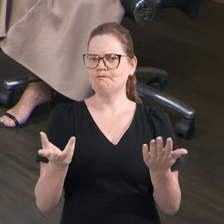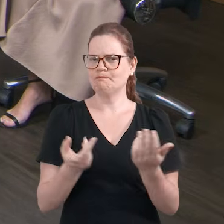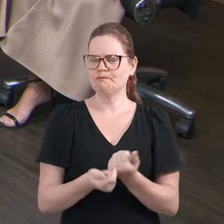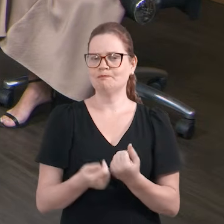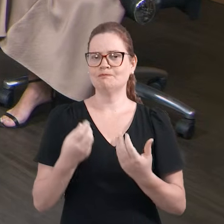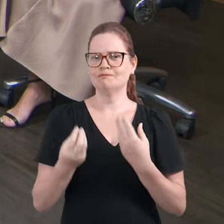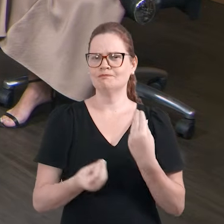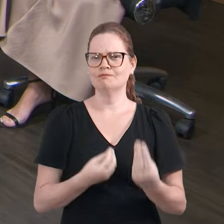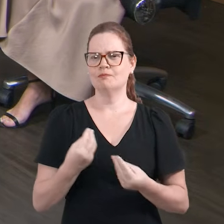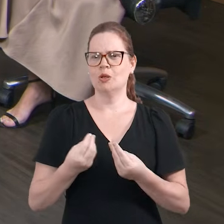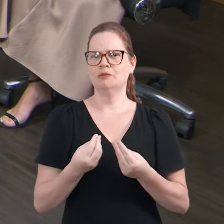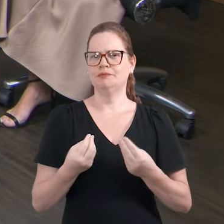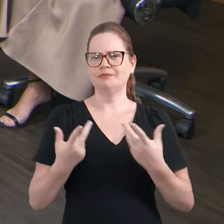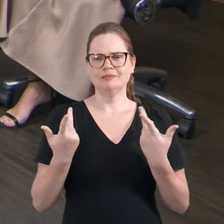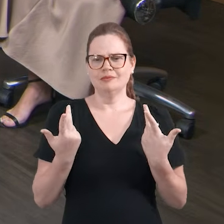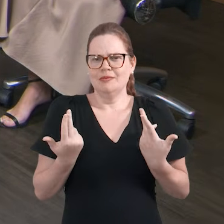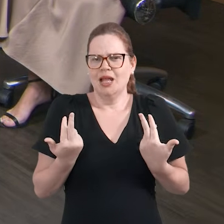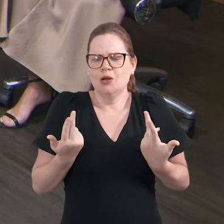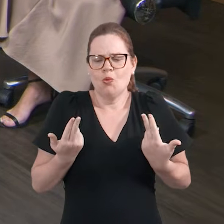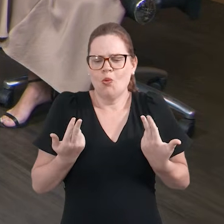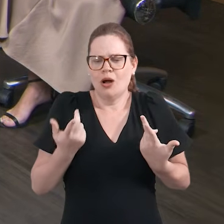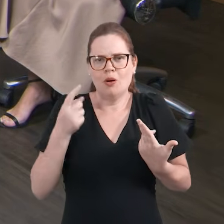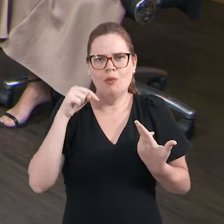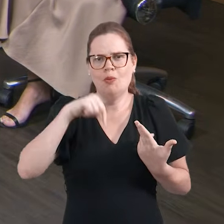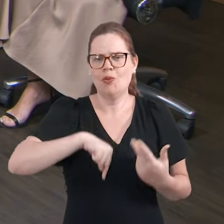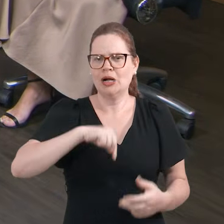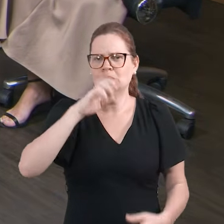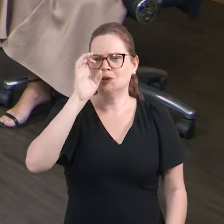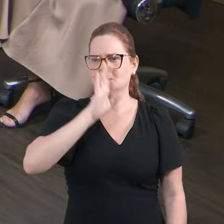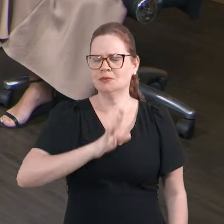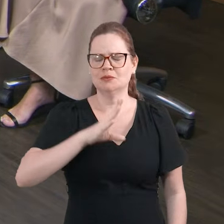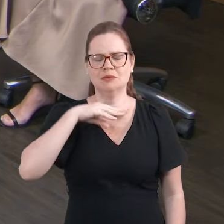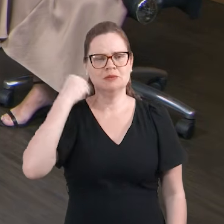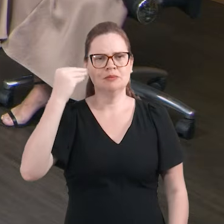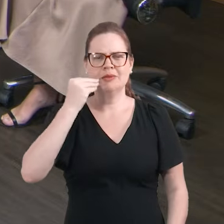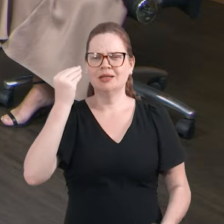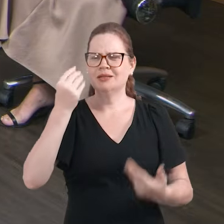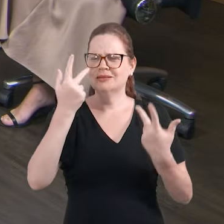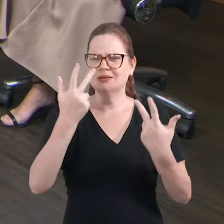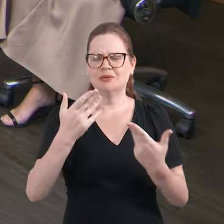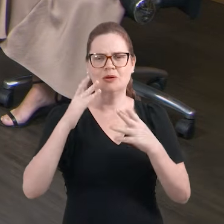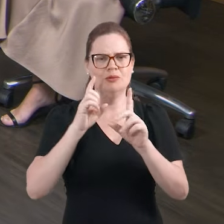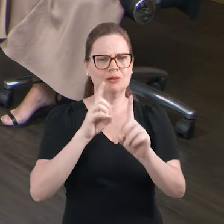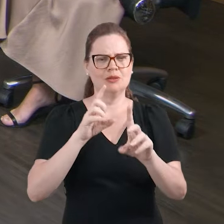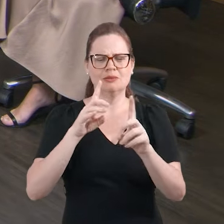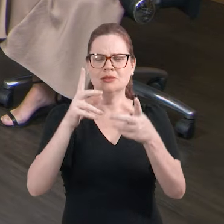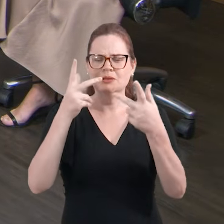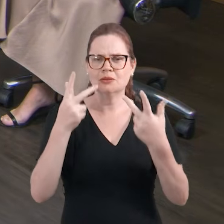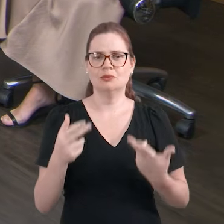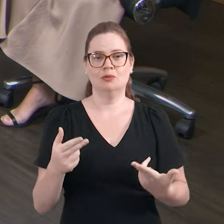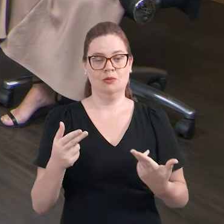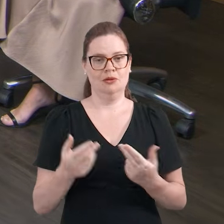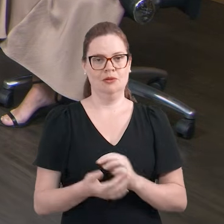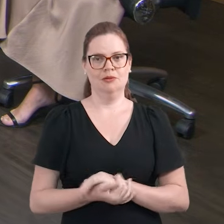impressionante como a essência é a mesma, a experiência é a mesma, a doutrina é a